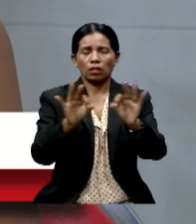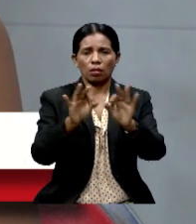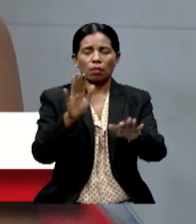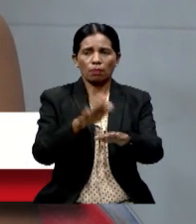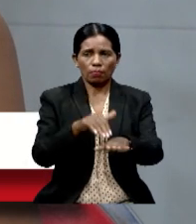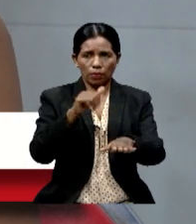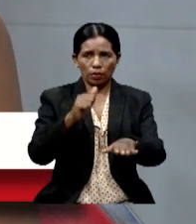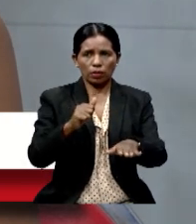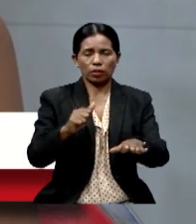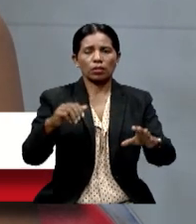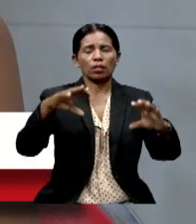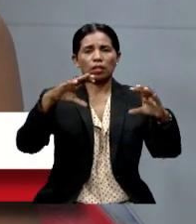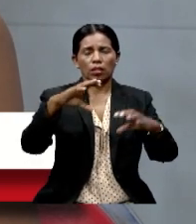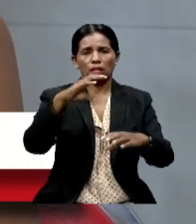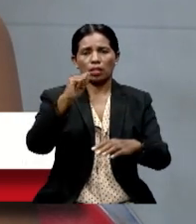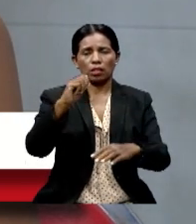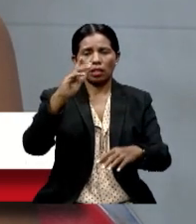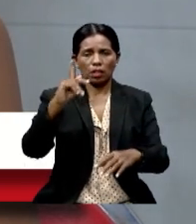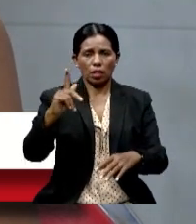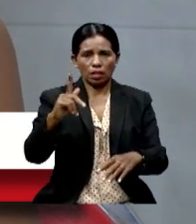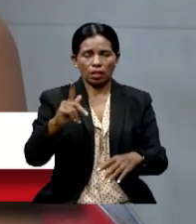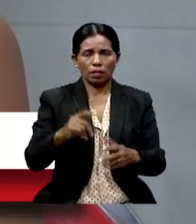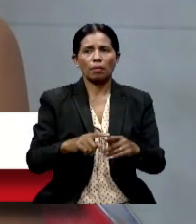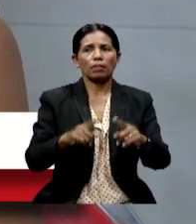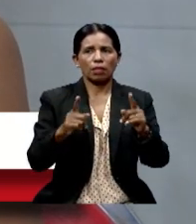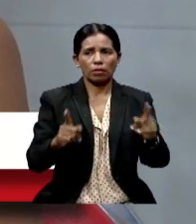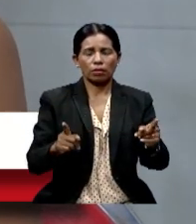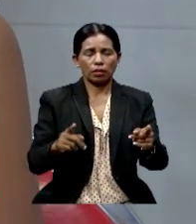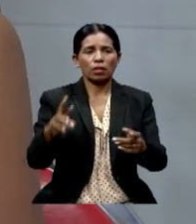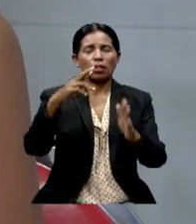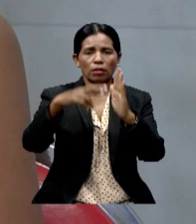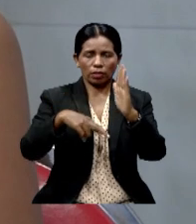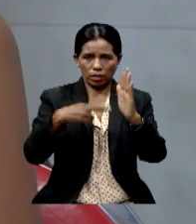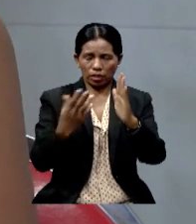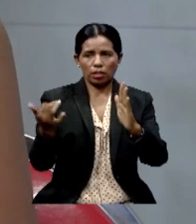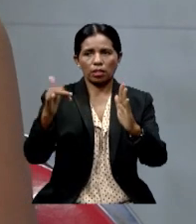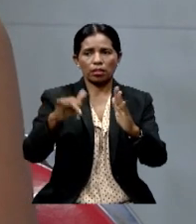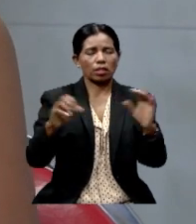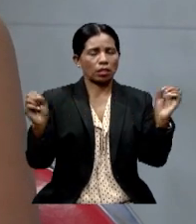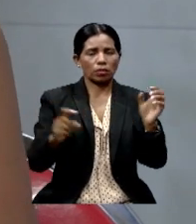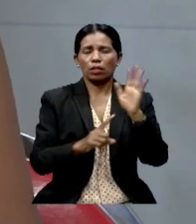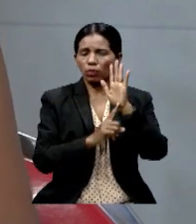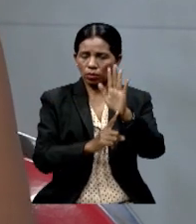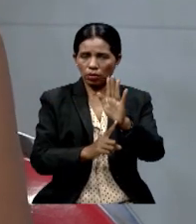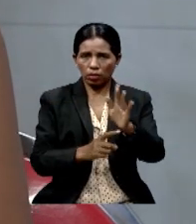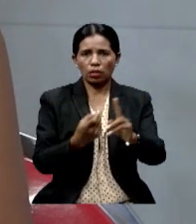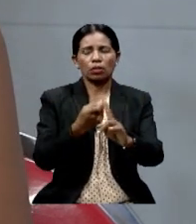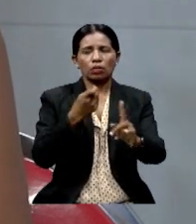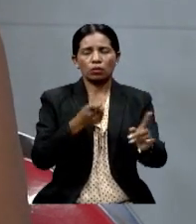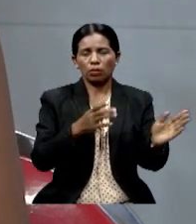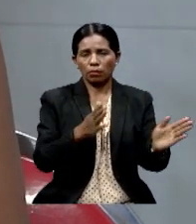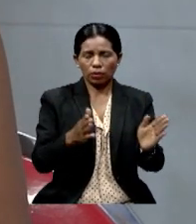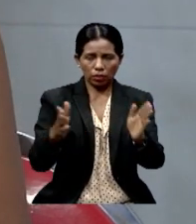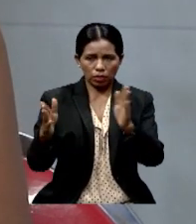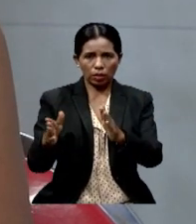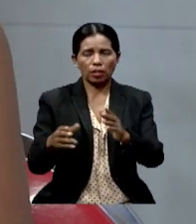iha comissário anticorrupção nia, mai beho procedimento sira los indicadet na beliu su proceso recrutamento na